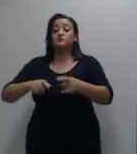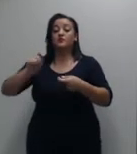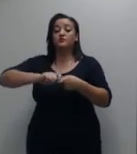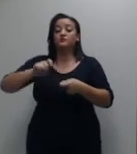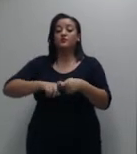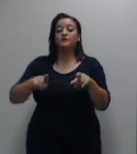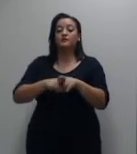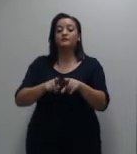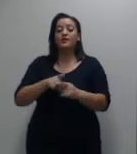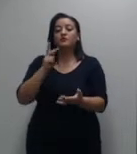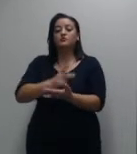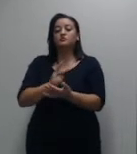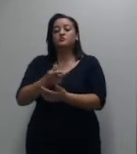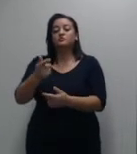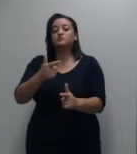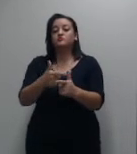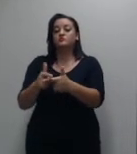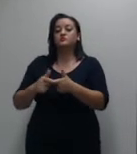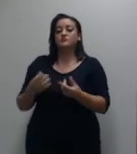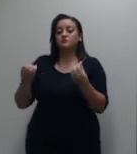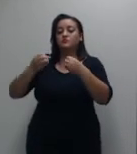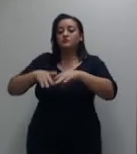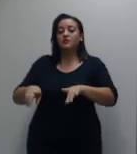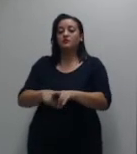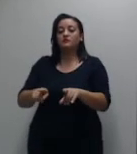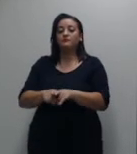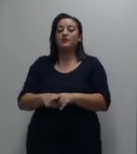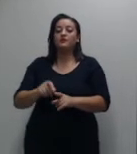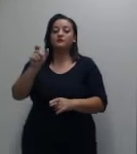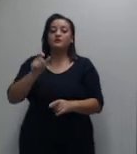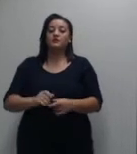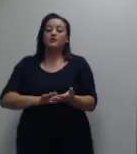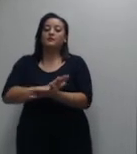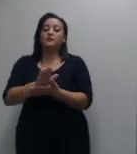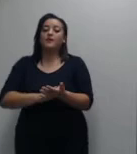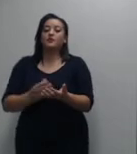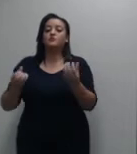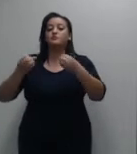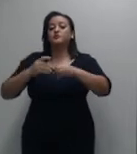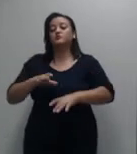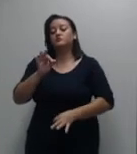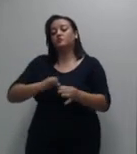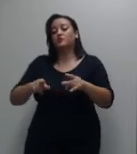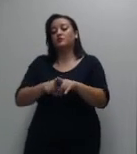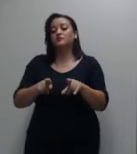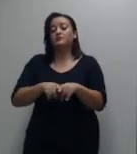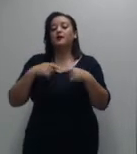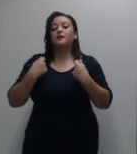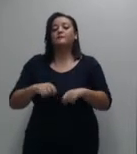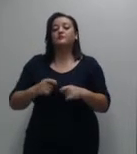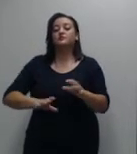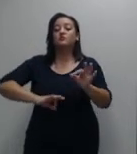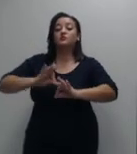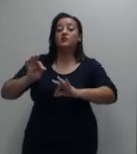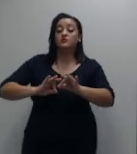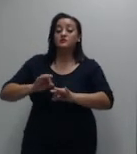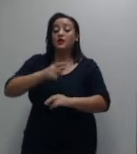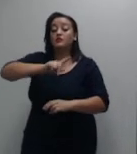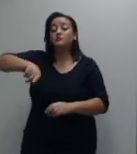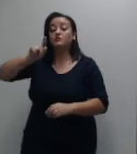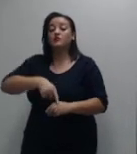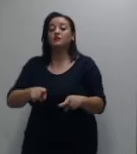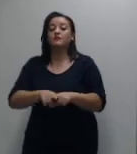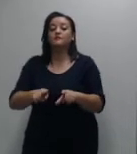mantendo sua situação de prejuízo para a parte de nenhum presente dos jogadores deve ser reformado deve ser anulado